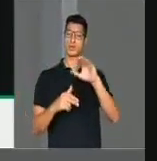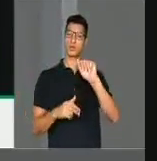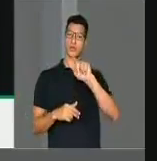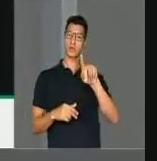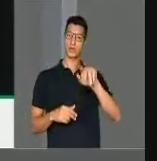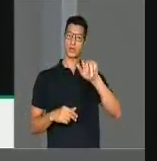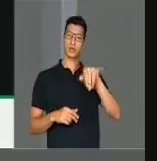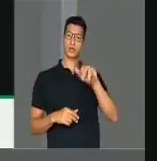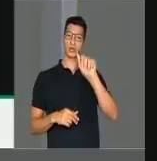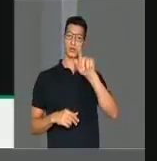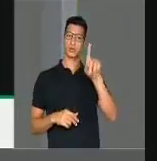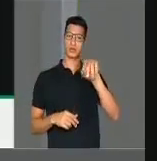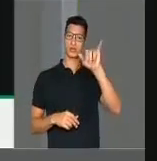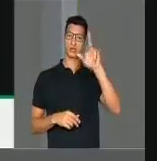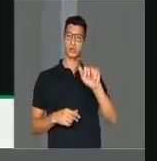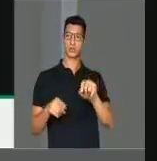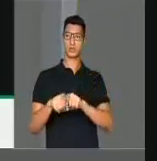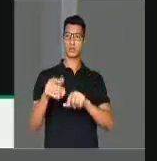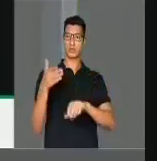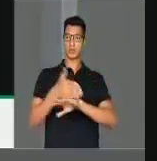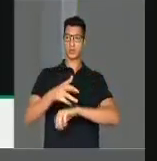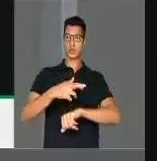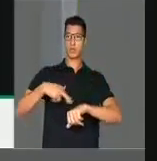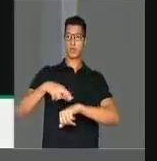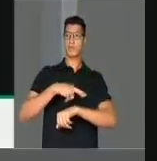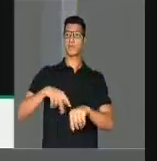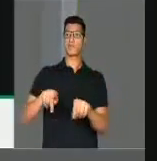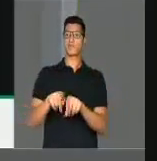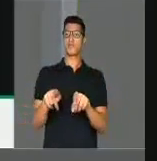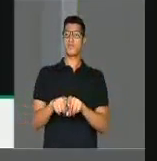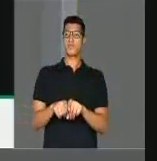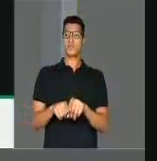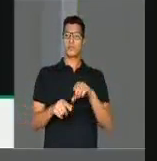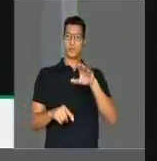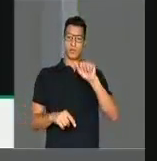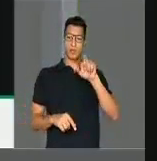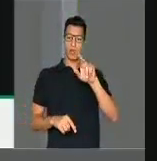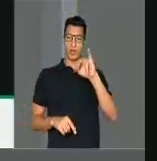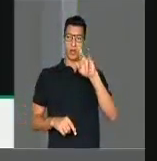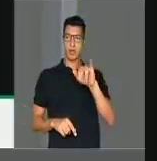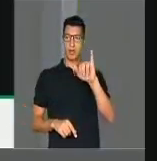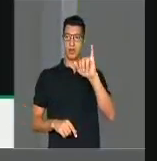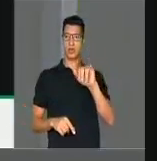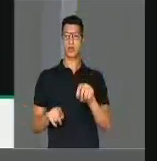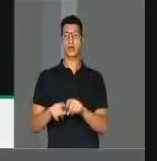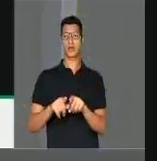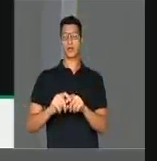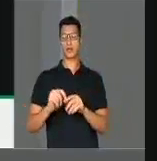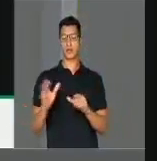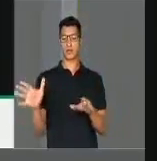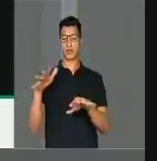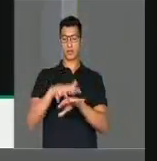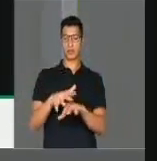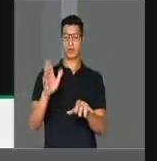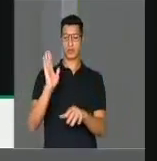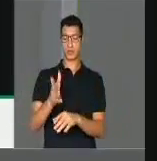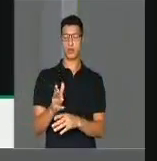de Cajazeira, entrando na região metropolitana do Cariri,